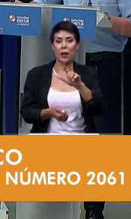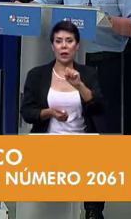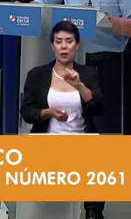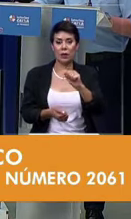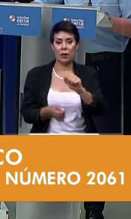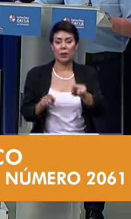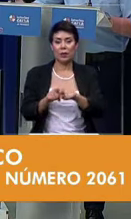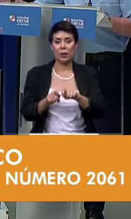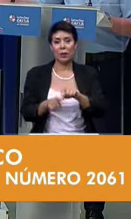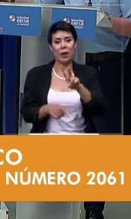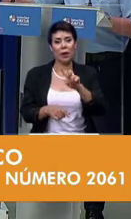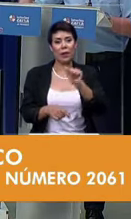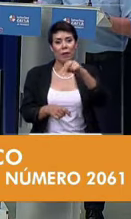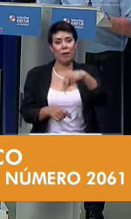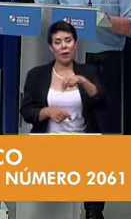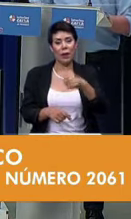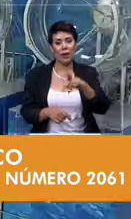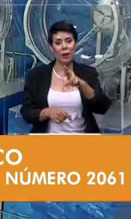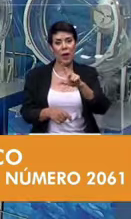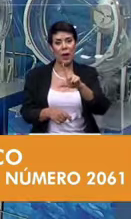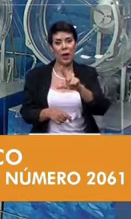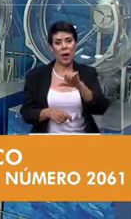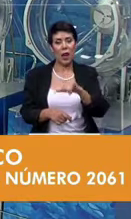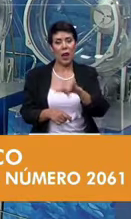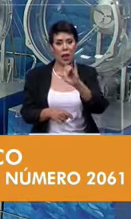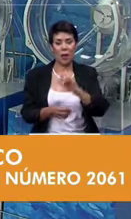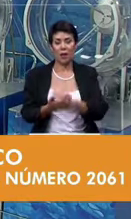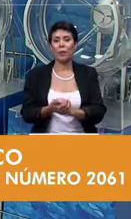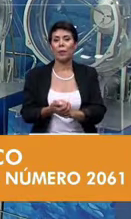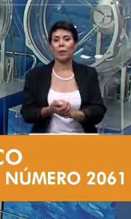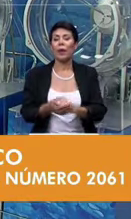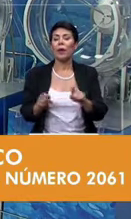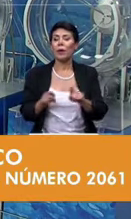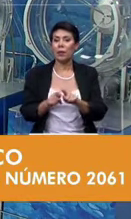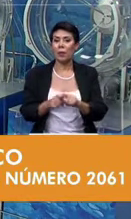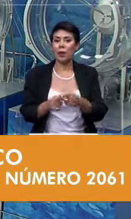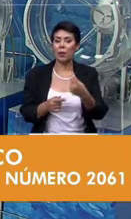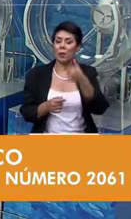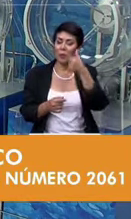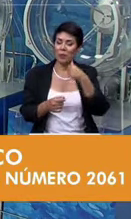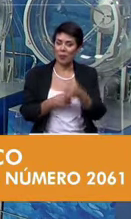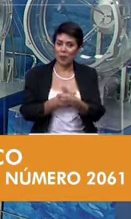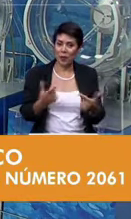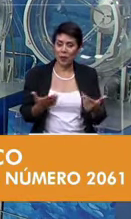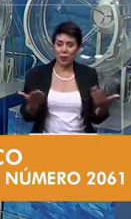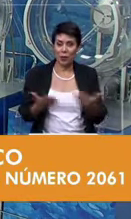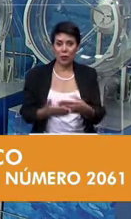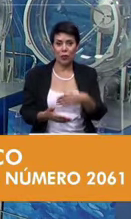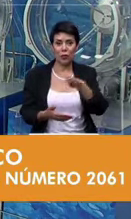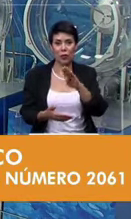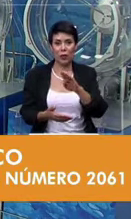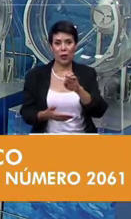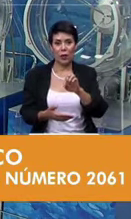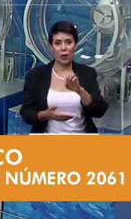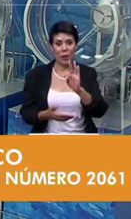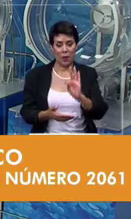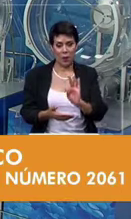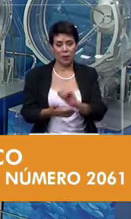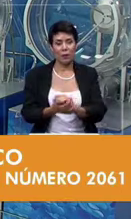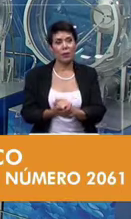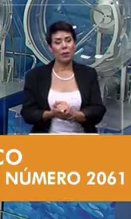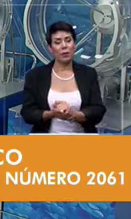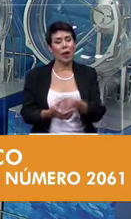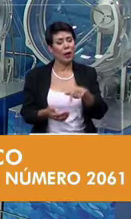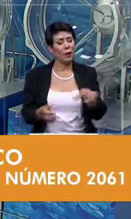Vanderlei Bernardo. Muito obrigado pela colaboração dos senhores. Contamos ainda com o auxílio da nossa garota da sorte hoje, a Beth. Aqui tudo pronto para